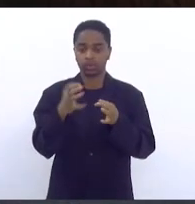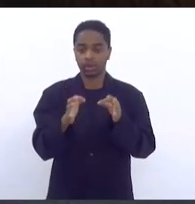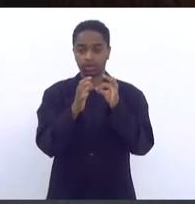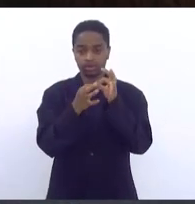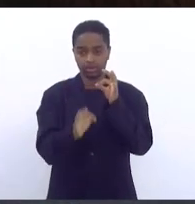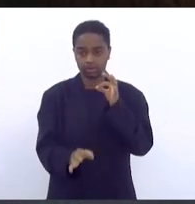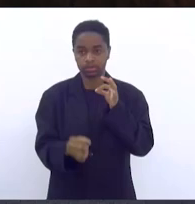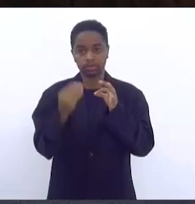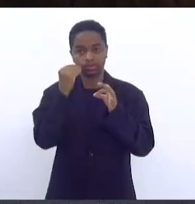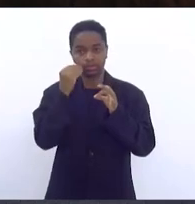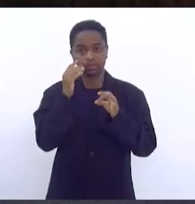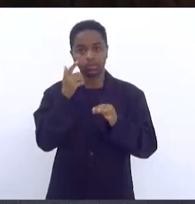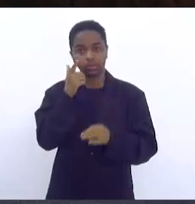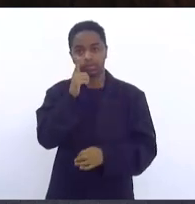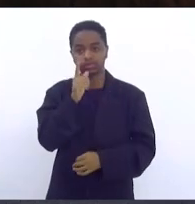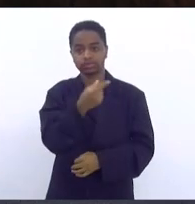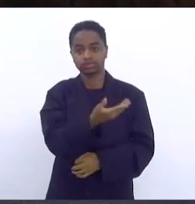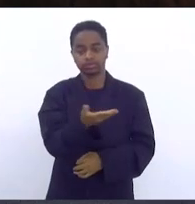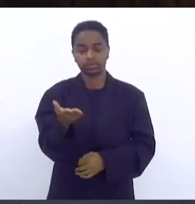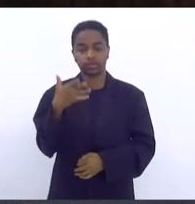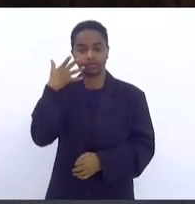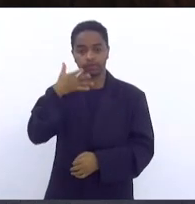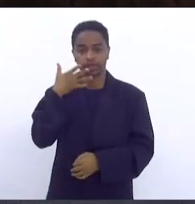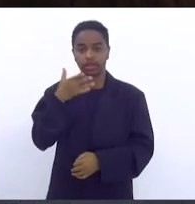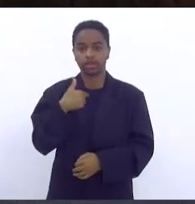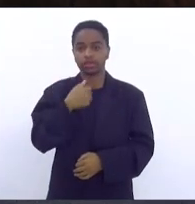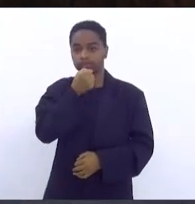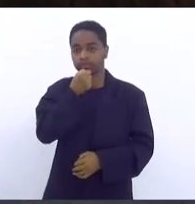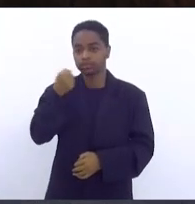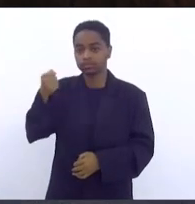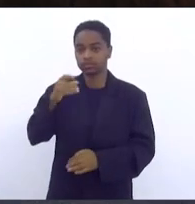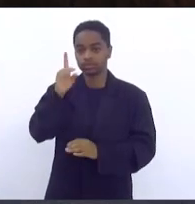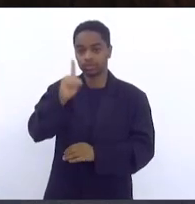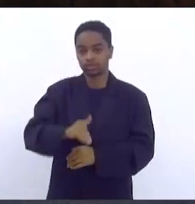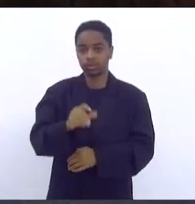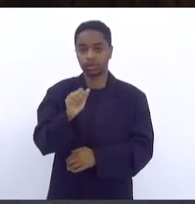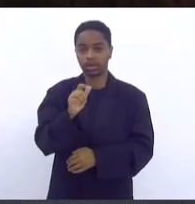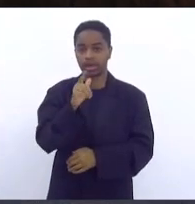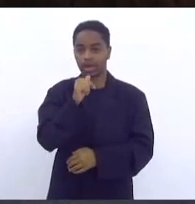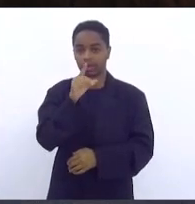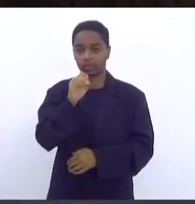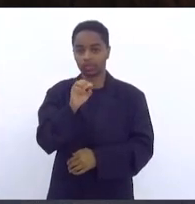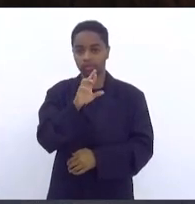para ter essas falas todas passo agora pro diretor da águas do